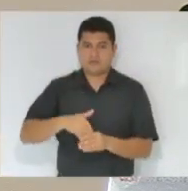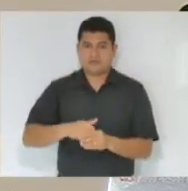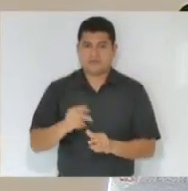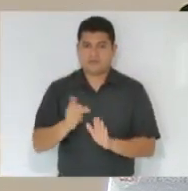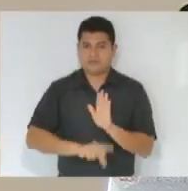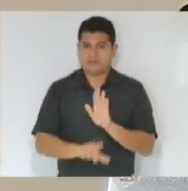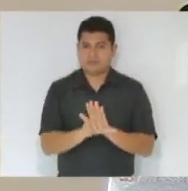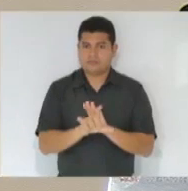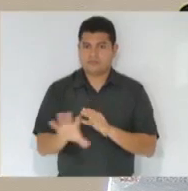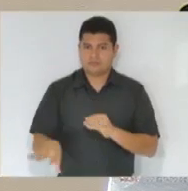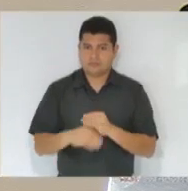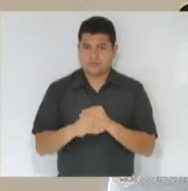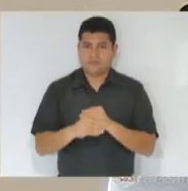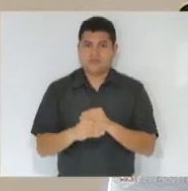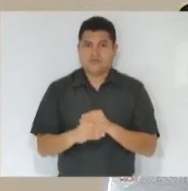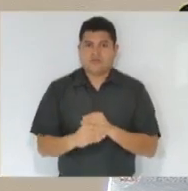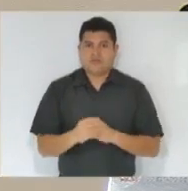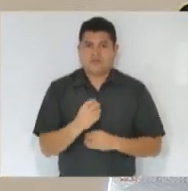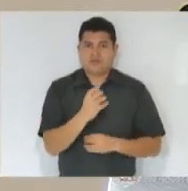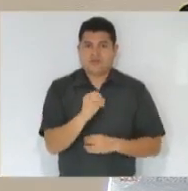de lei complementar número